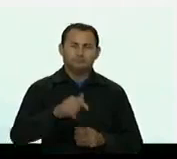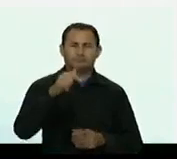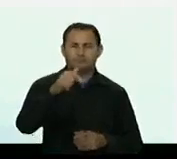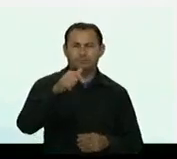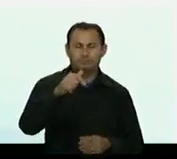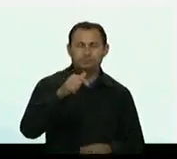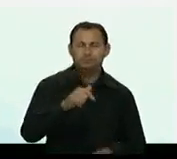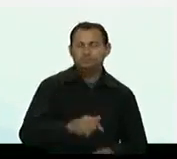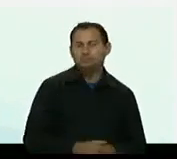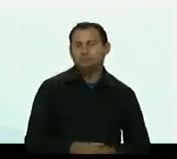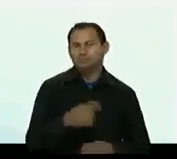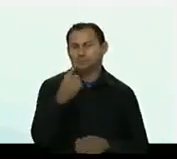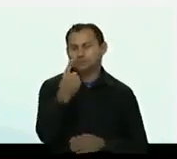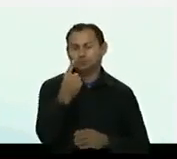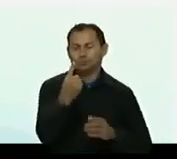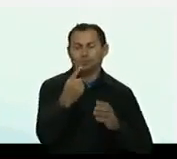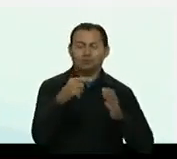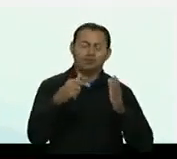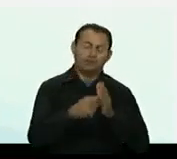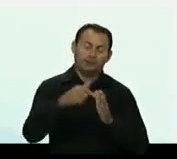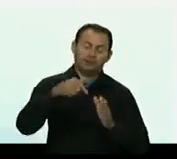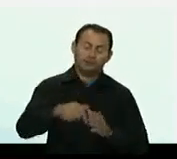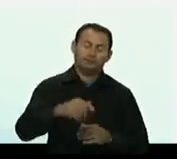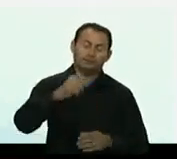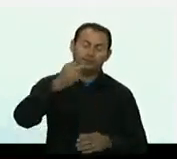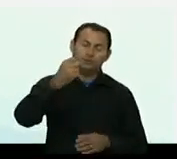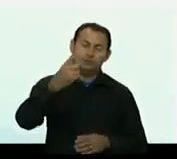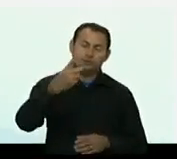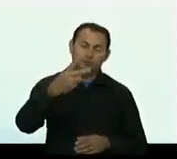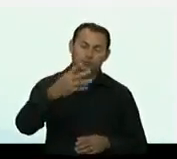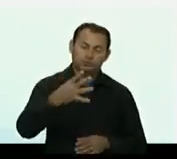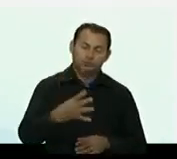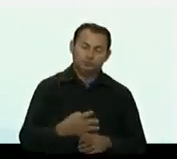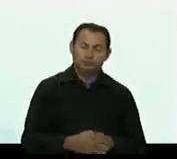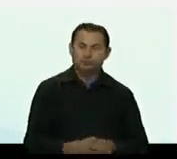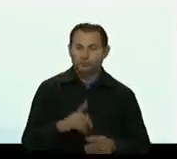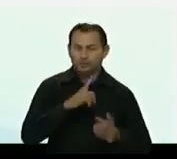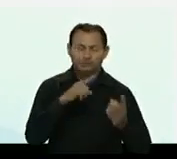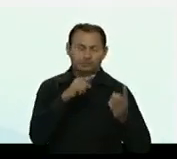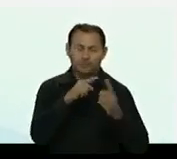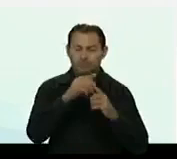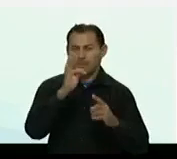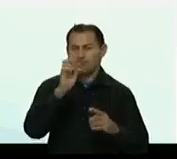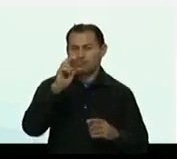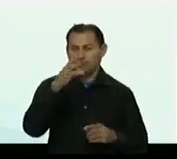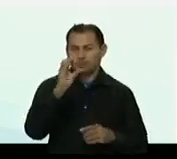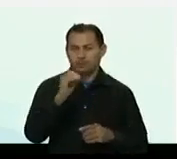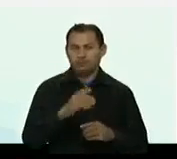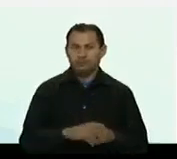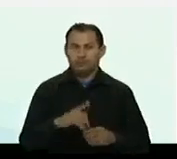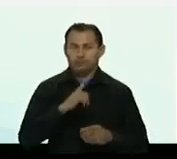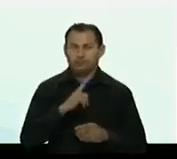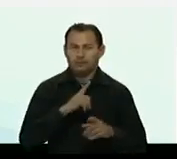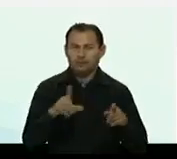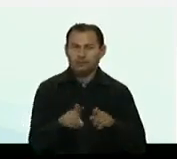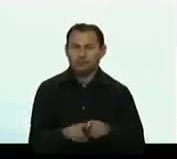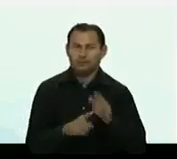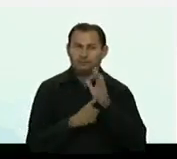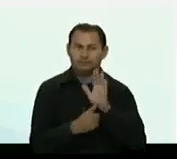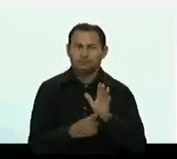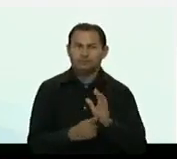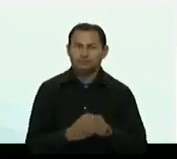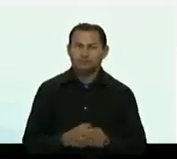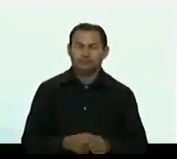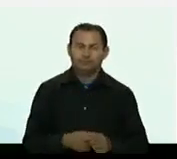7, do 1 ao 7. Temos aqui a função e temos as duas funções aqui que